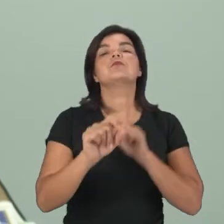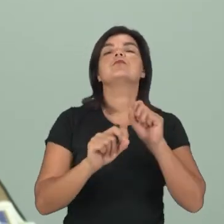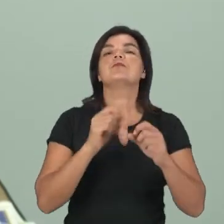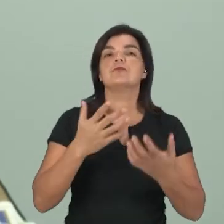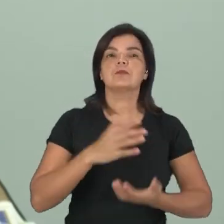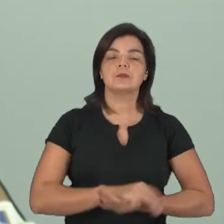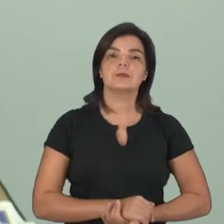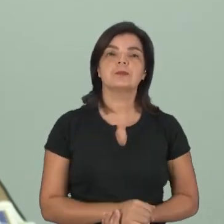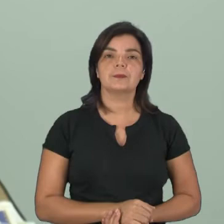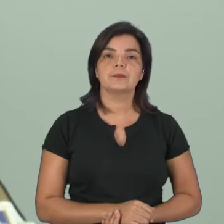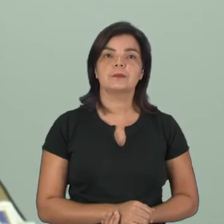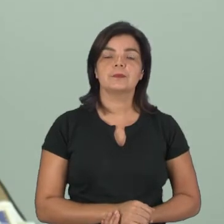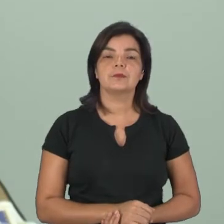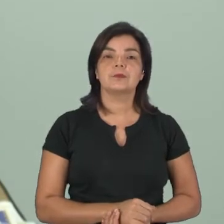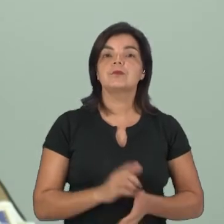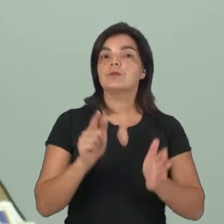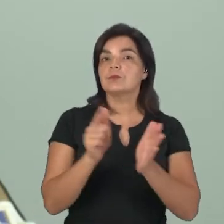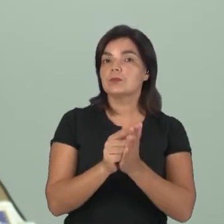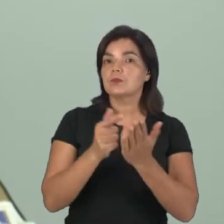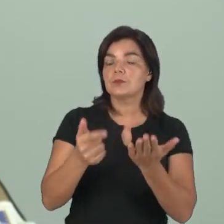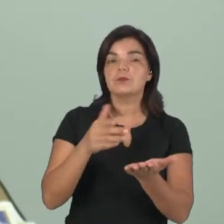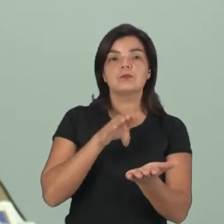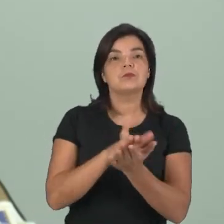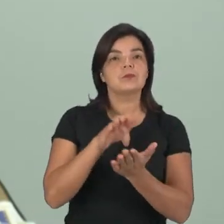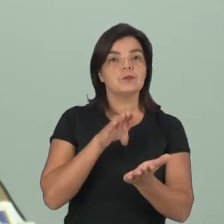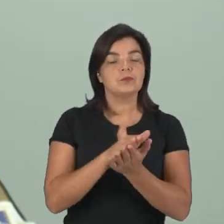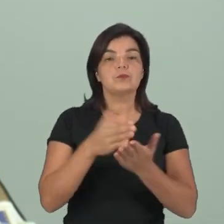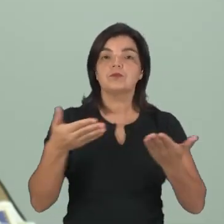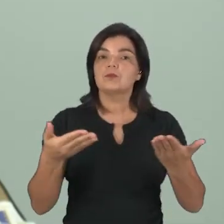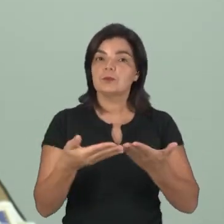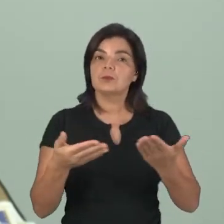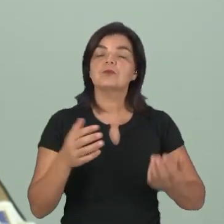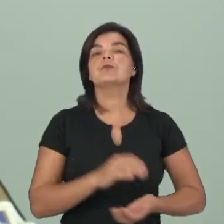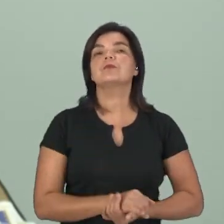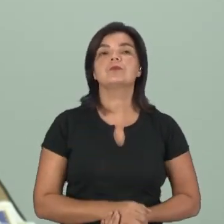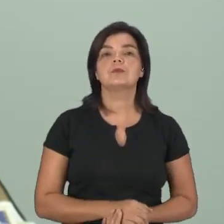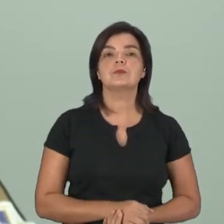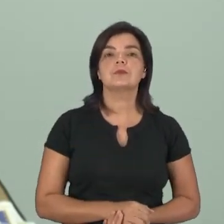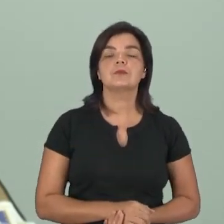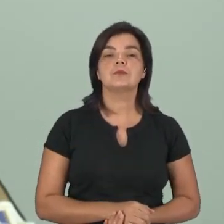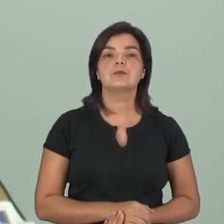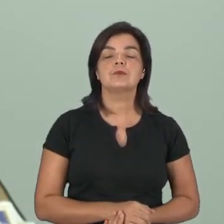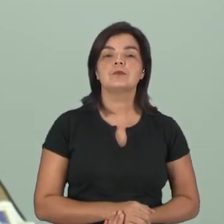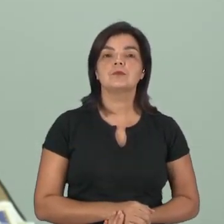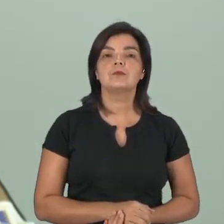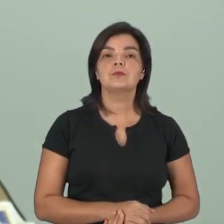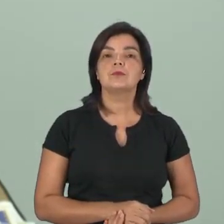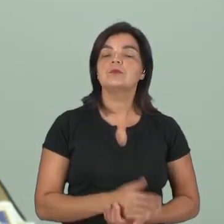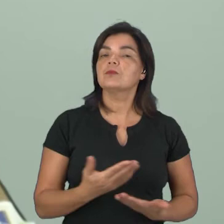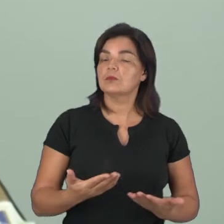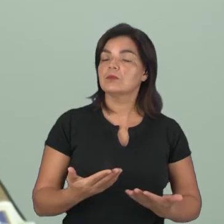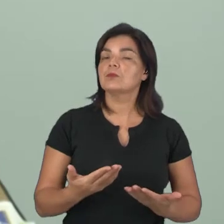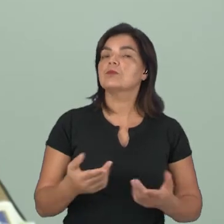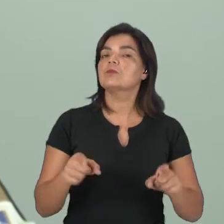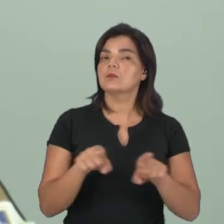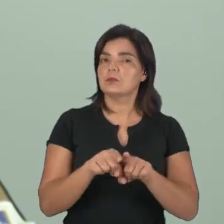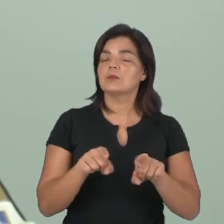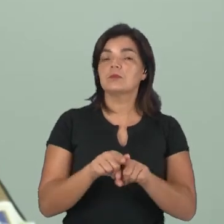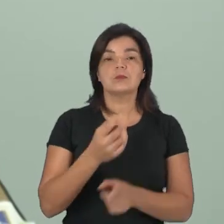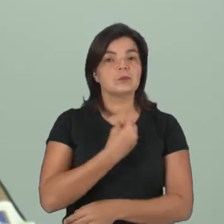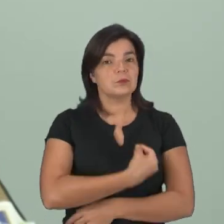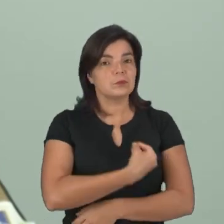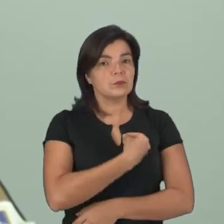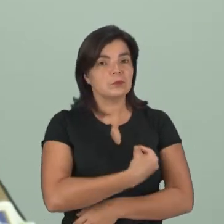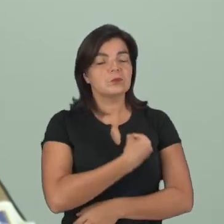vocês é que o jornal impresso hoje é quarta o a situação também